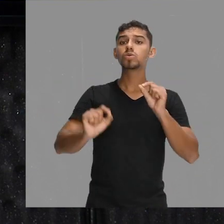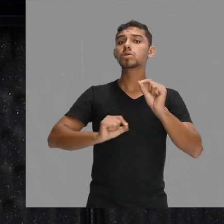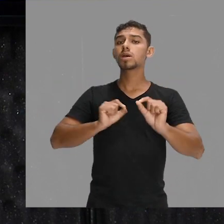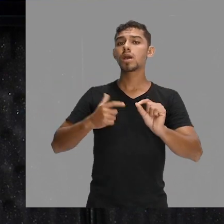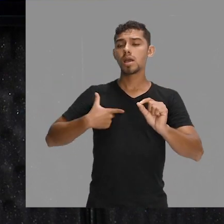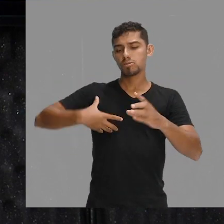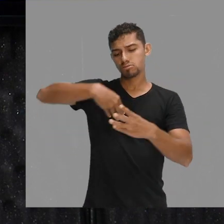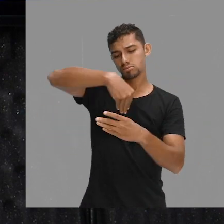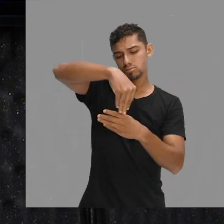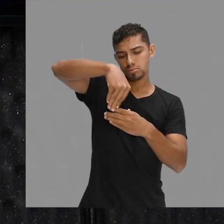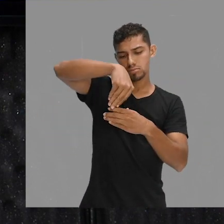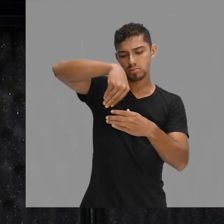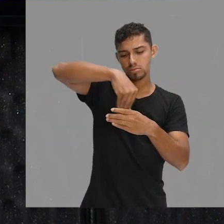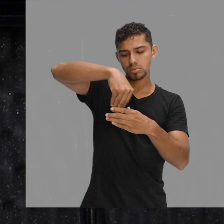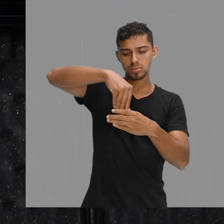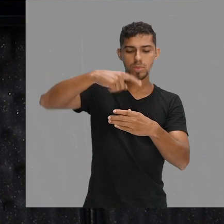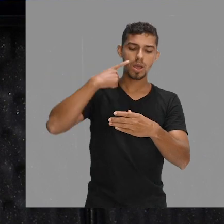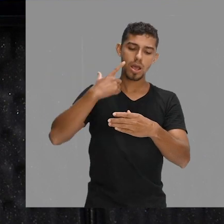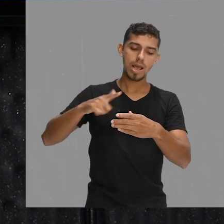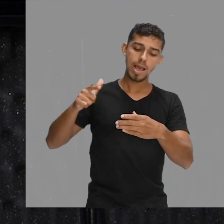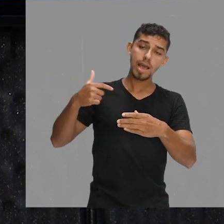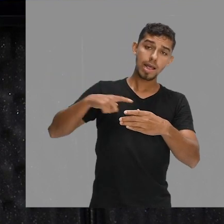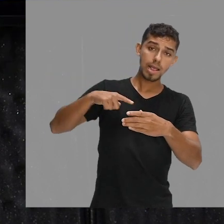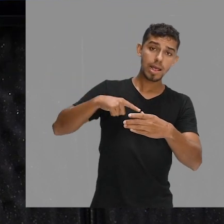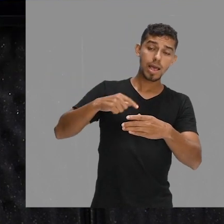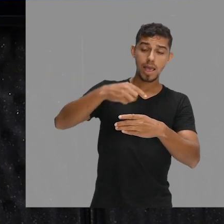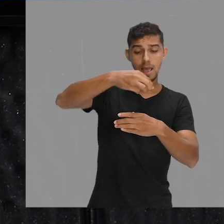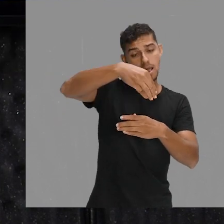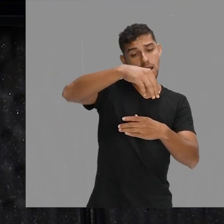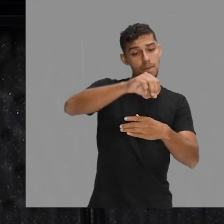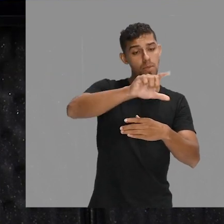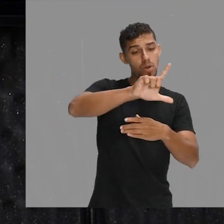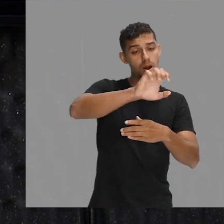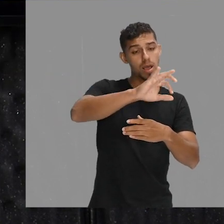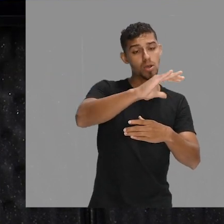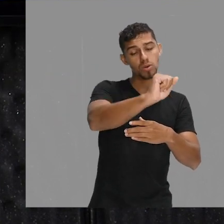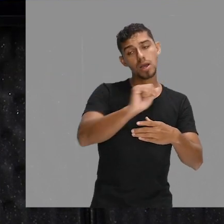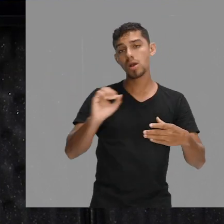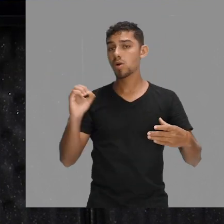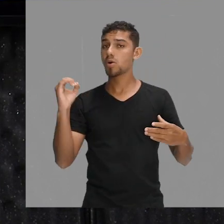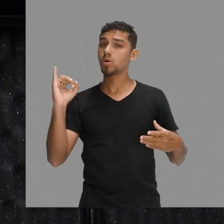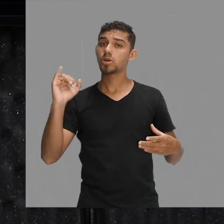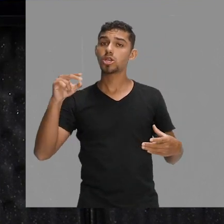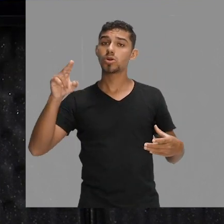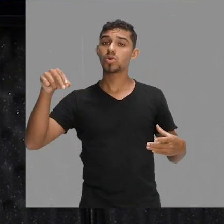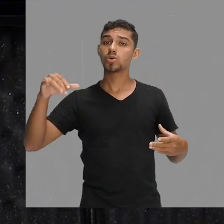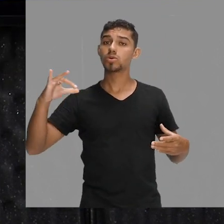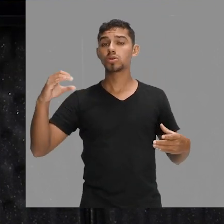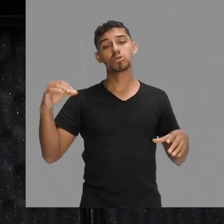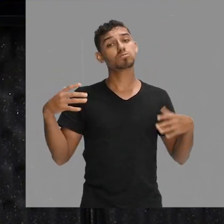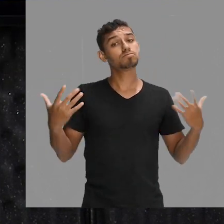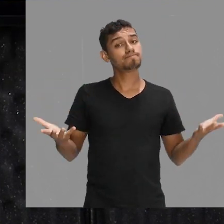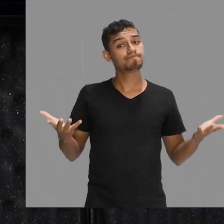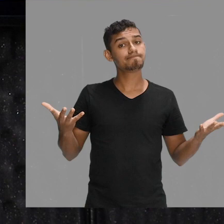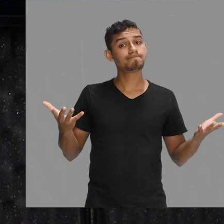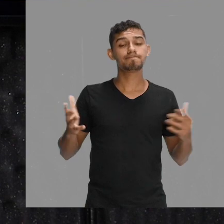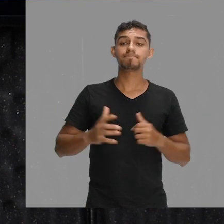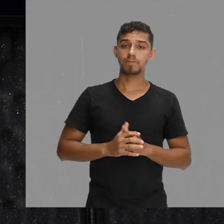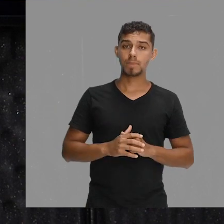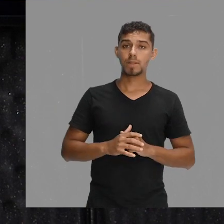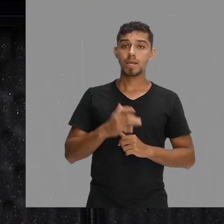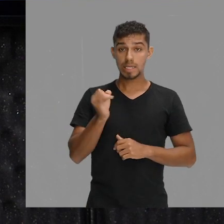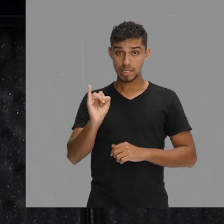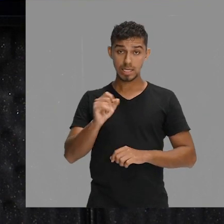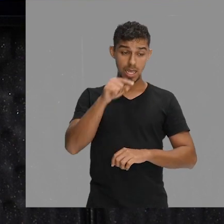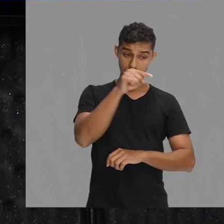estou dissolvendo é um composto molecular ou se é um composto iônico. Ou, se ele